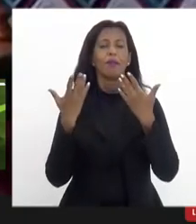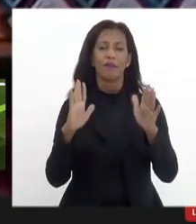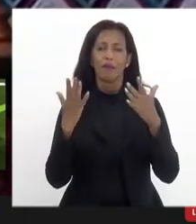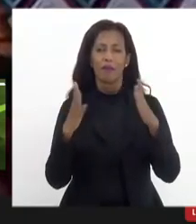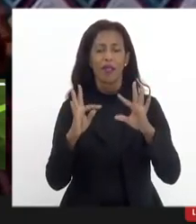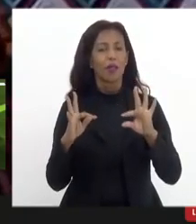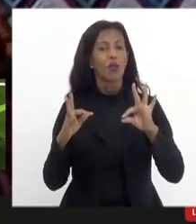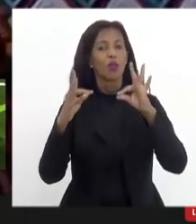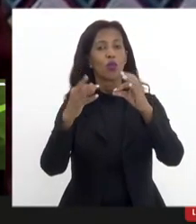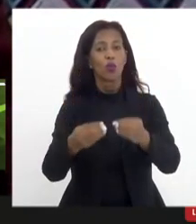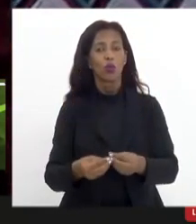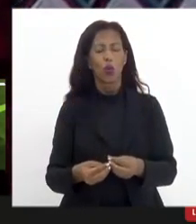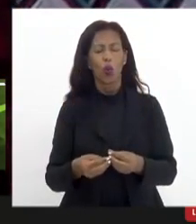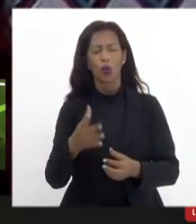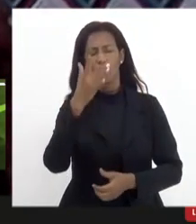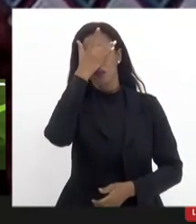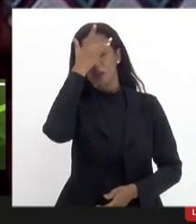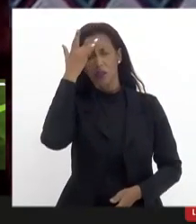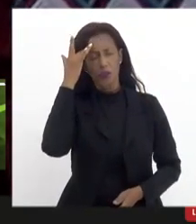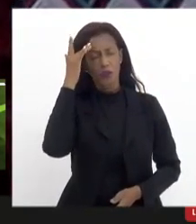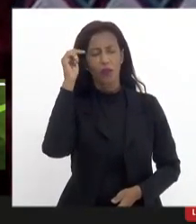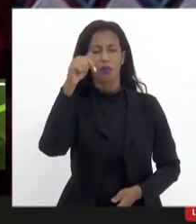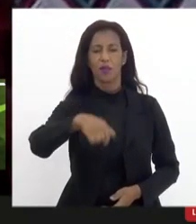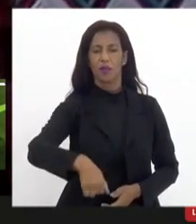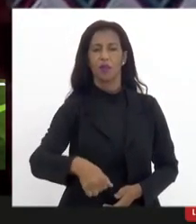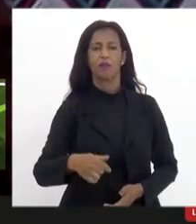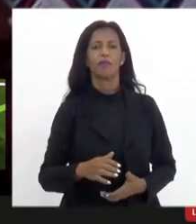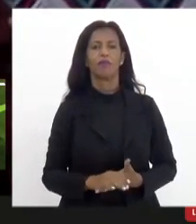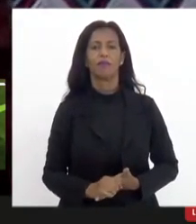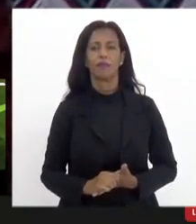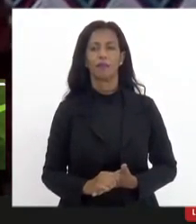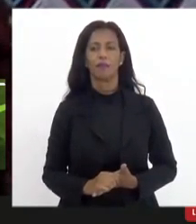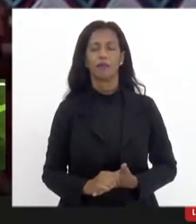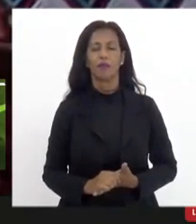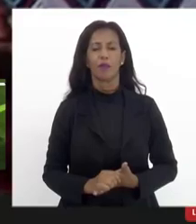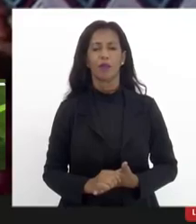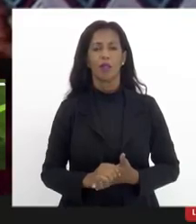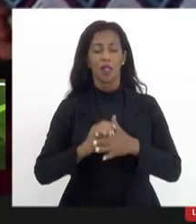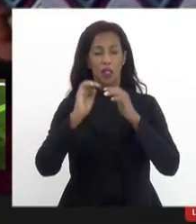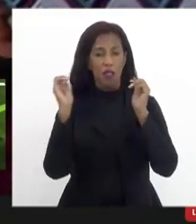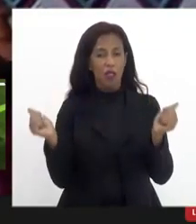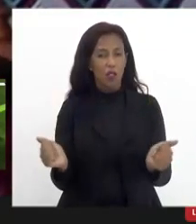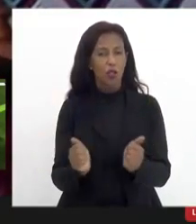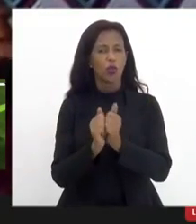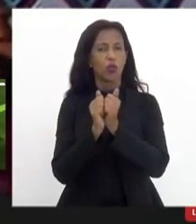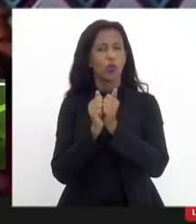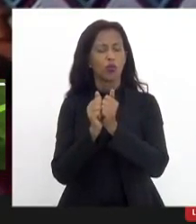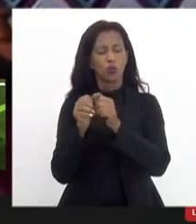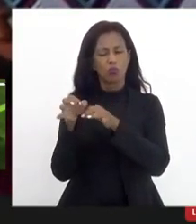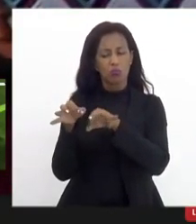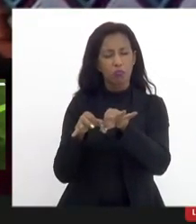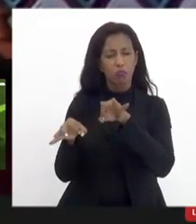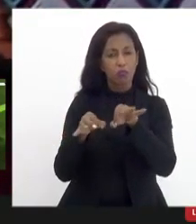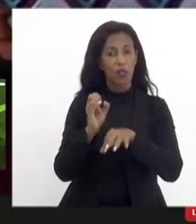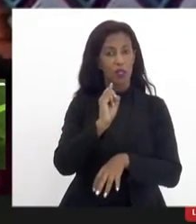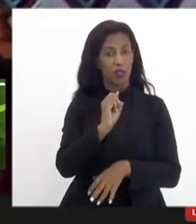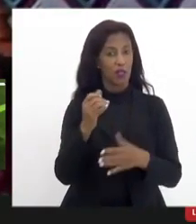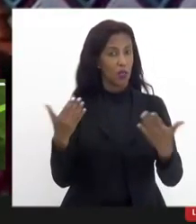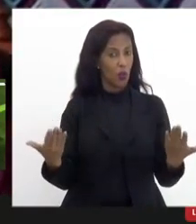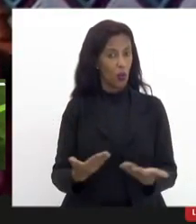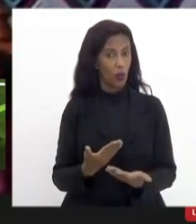a todos e todas e todos aqui que construíram essa possibilidade. Se o parlamento